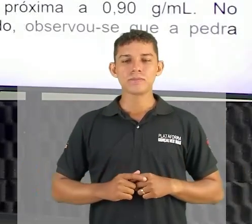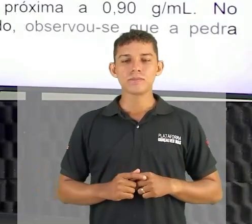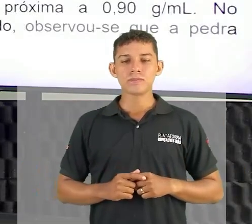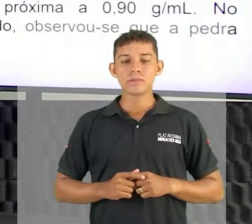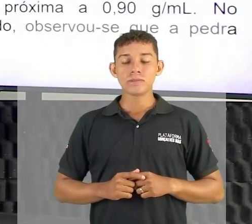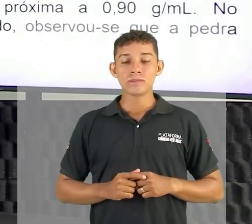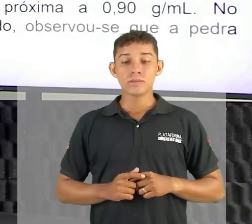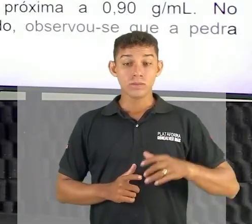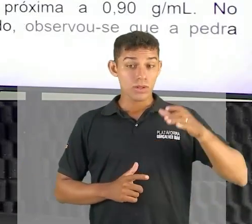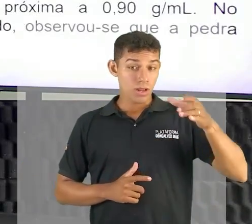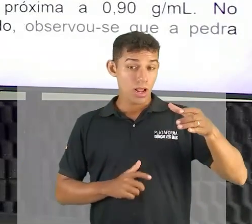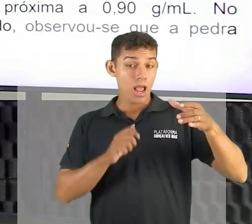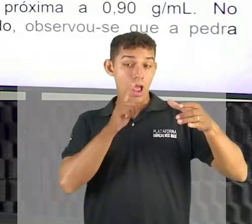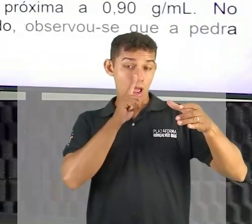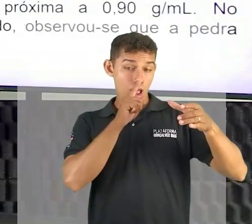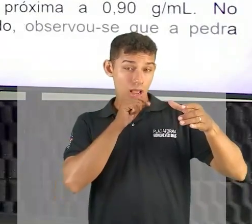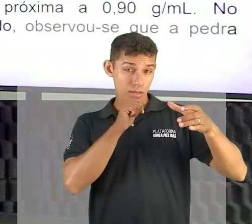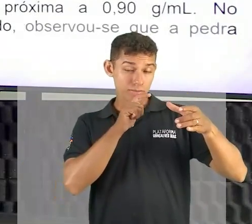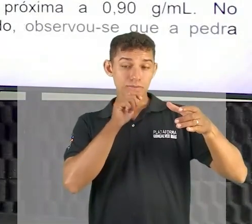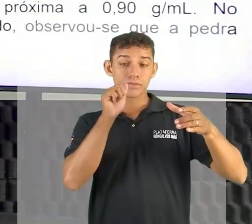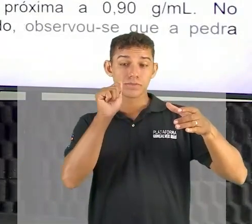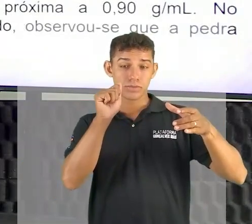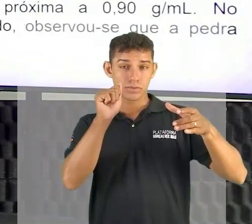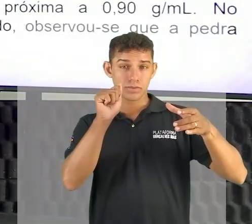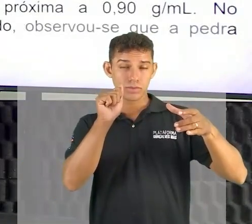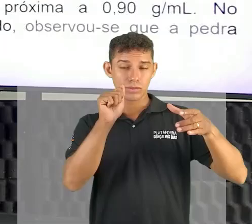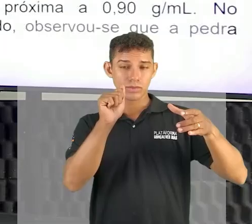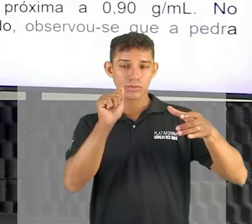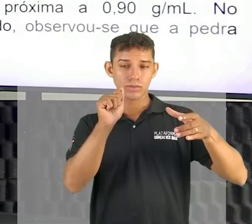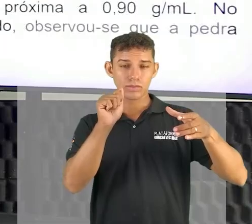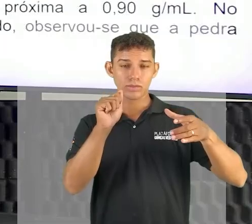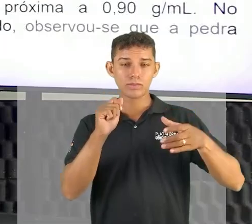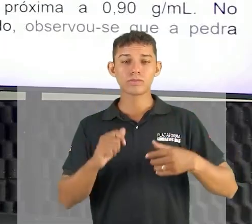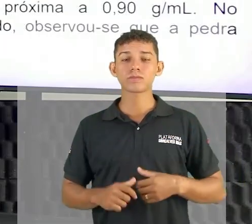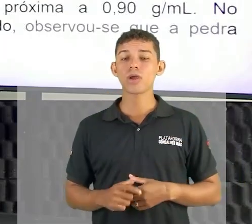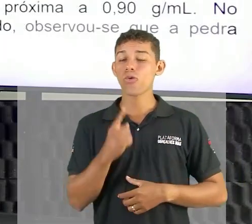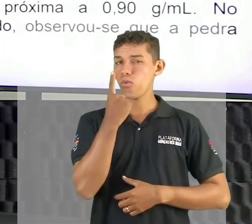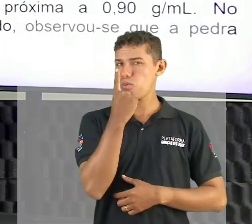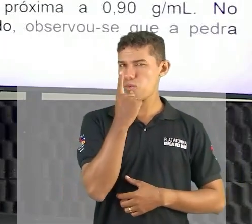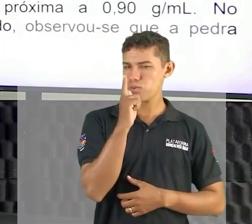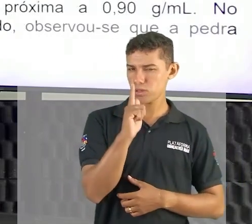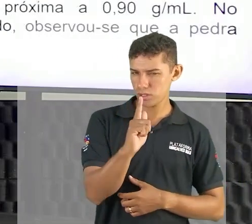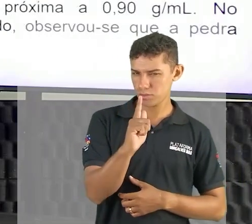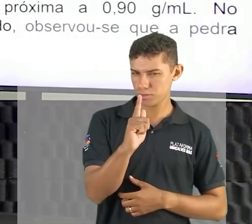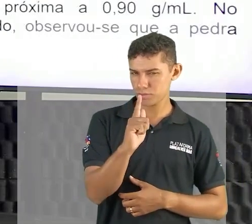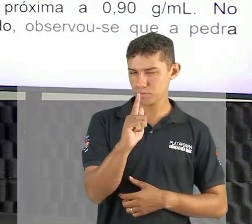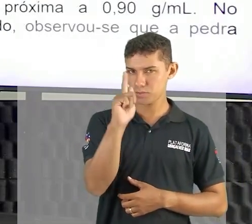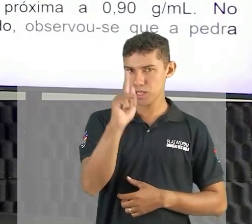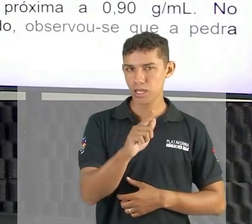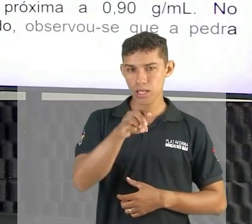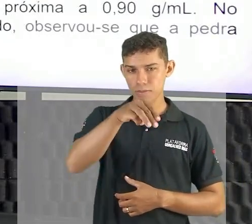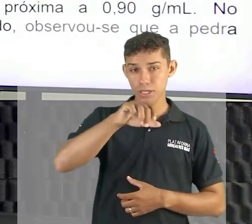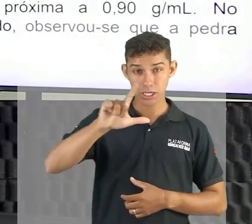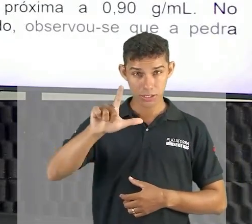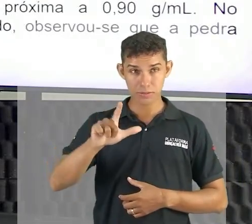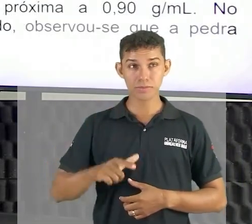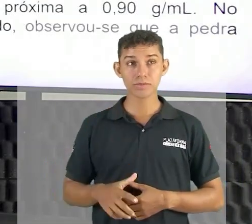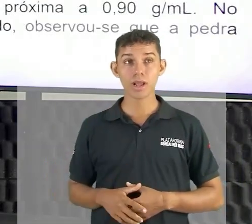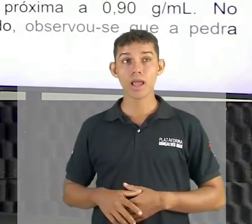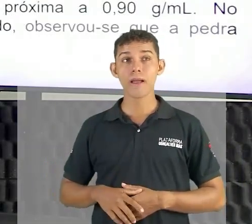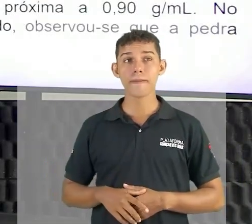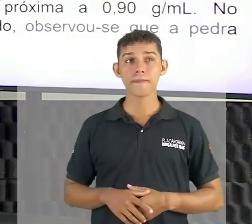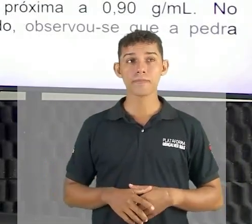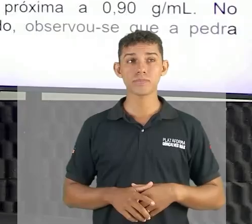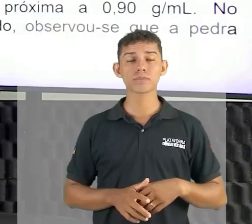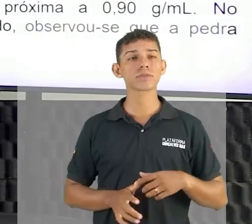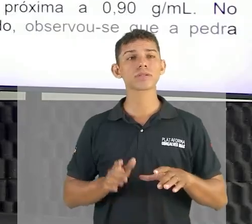O recipiente A continha água com densidade de 1 grama em cada mililitro. Aqui seria assim, ó, cada mililitro de